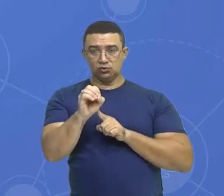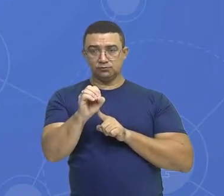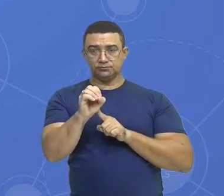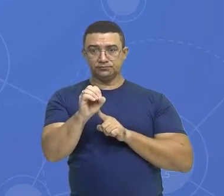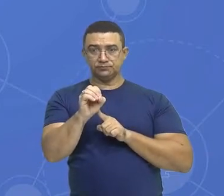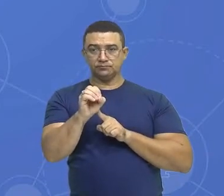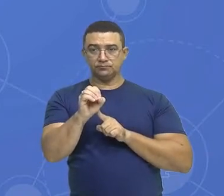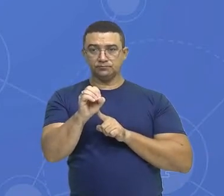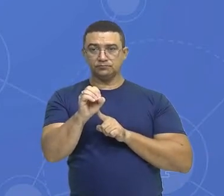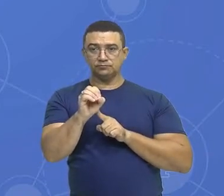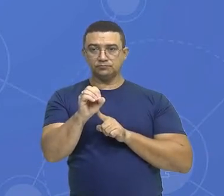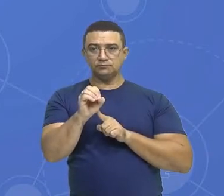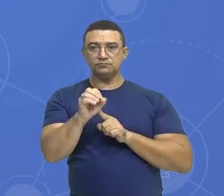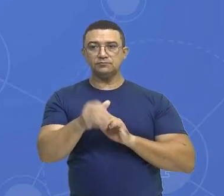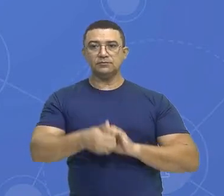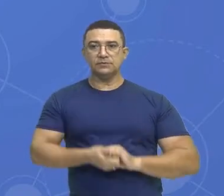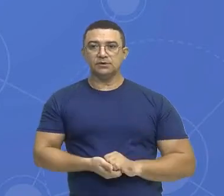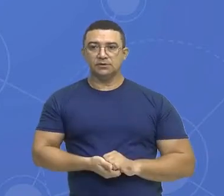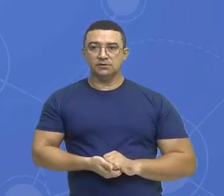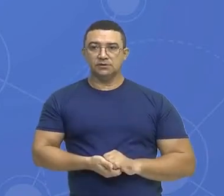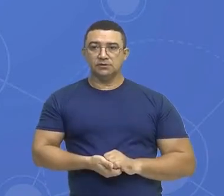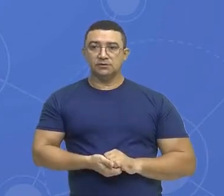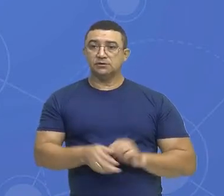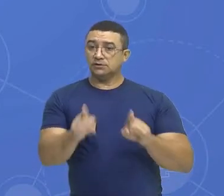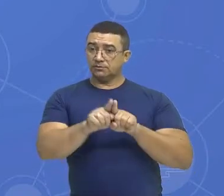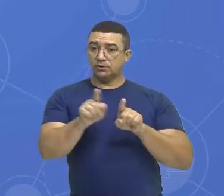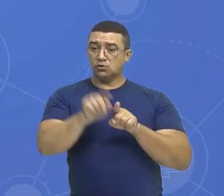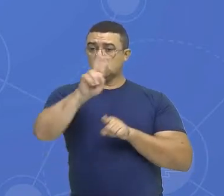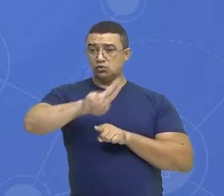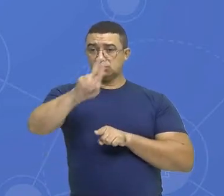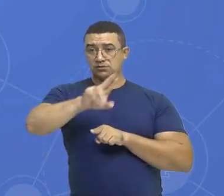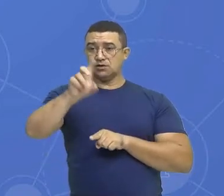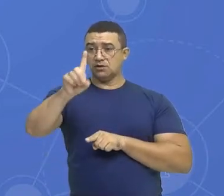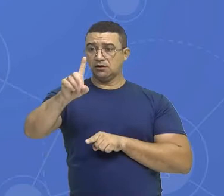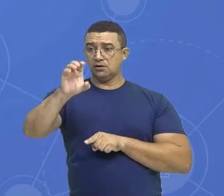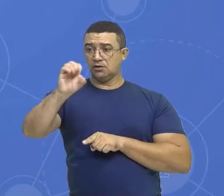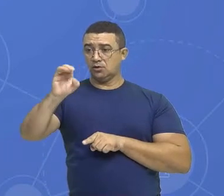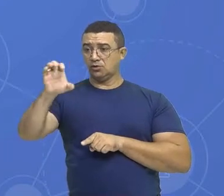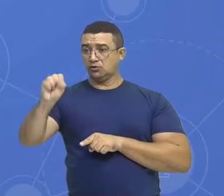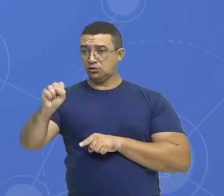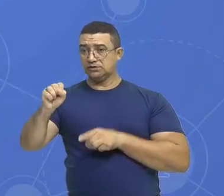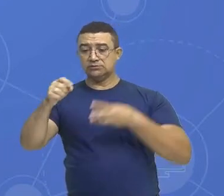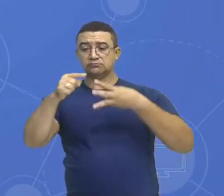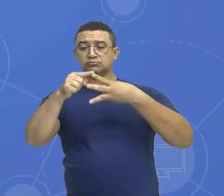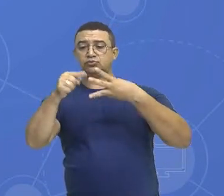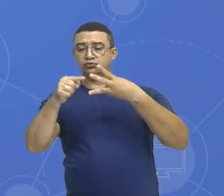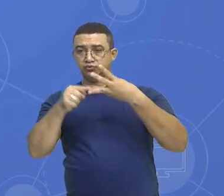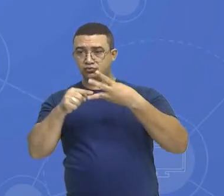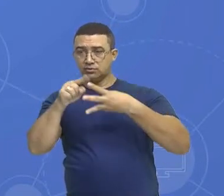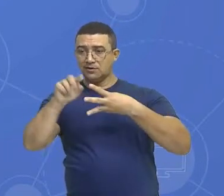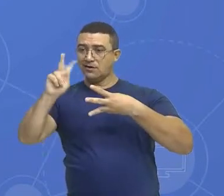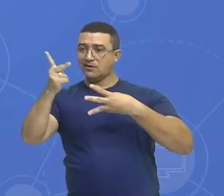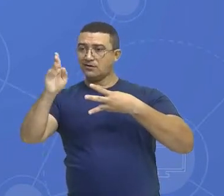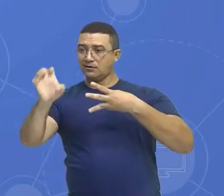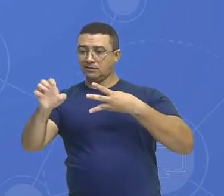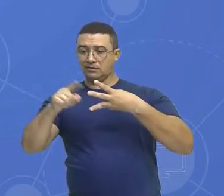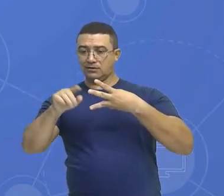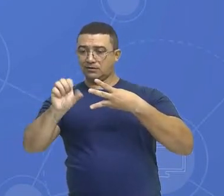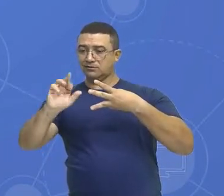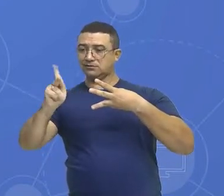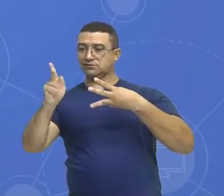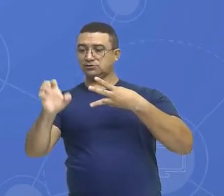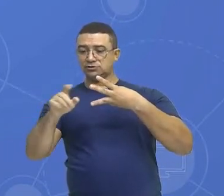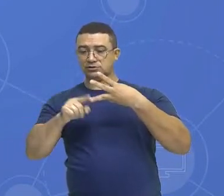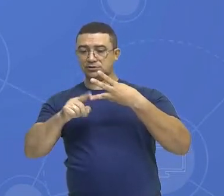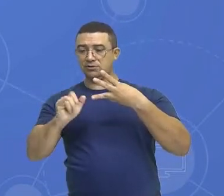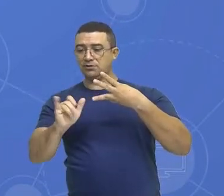tá? É o contexto que vai identificar. E eu vou utilizar o does, então, toda vez que o meu sujeito for, né, todas as vezes, né, sem